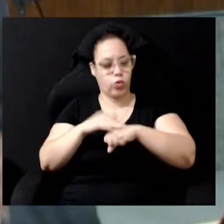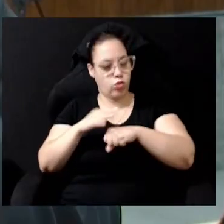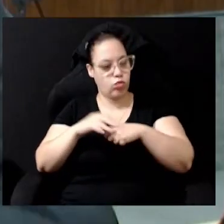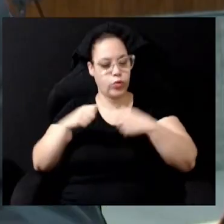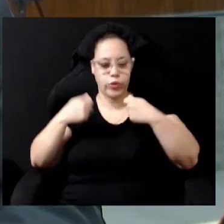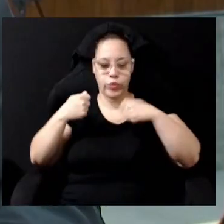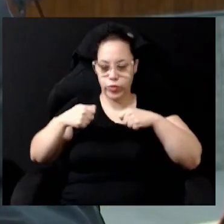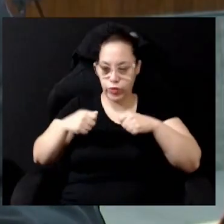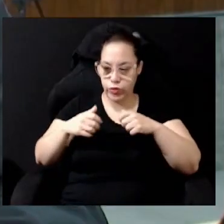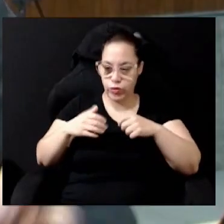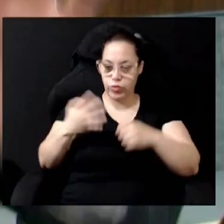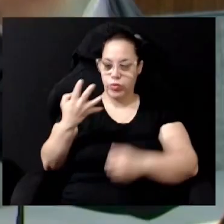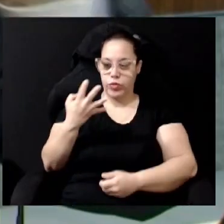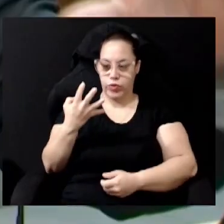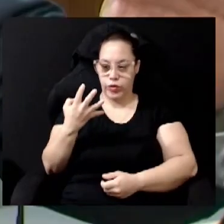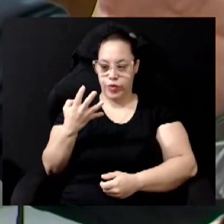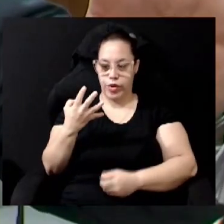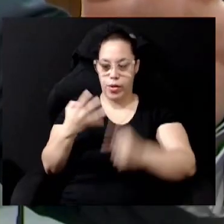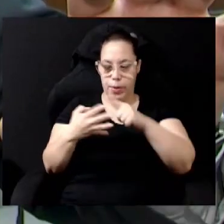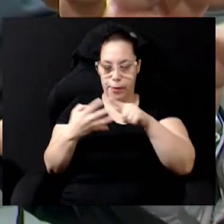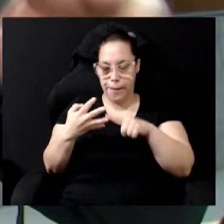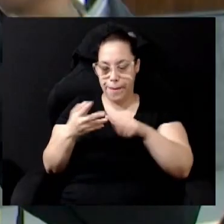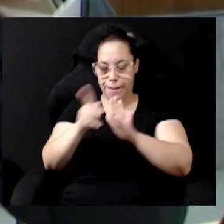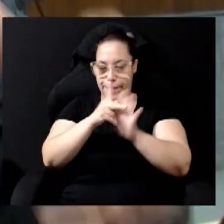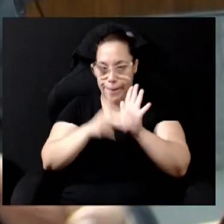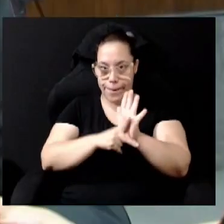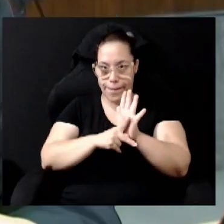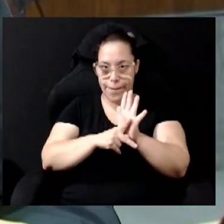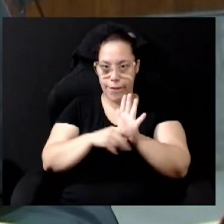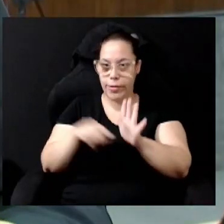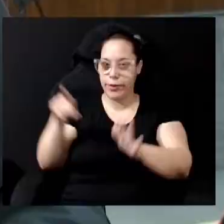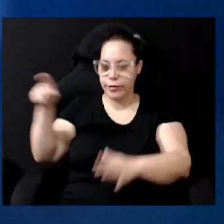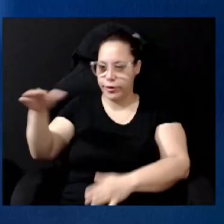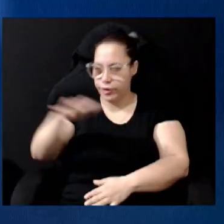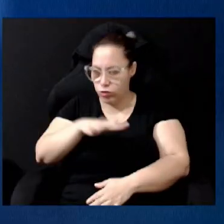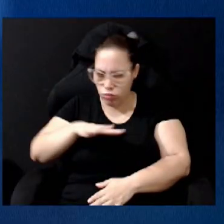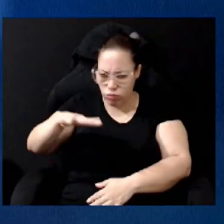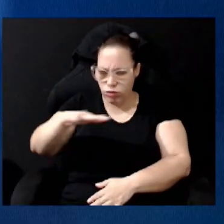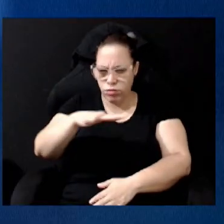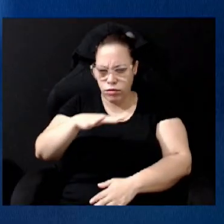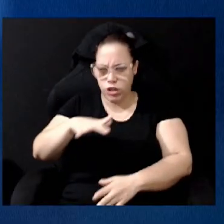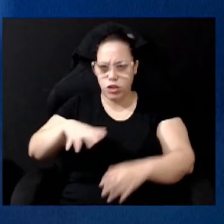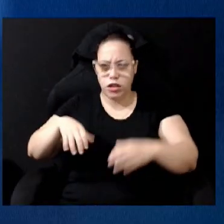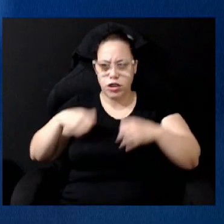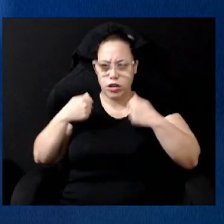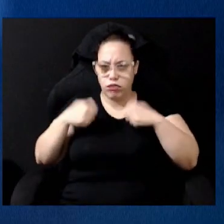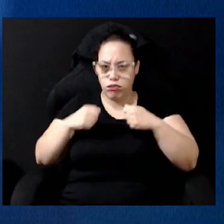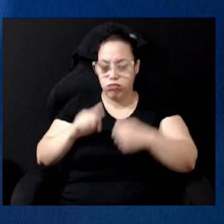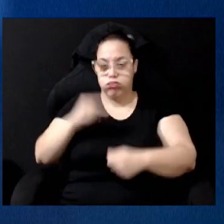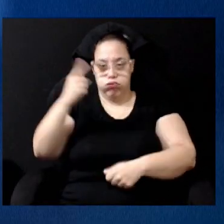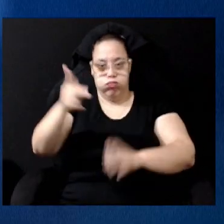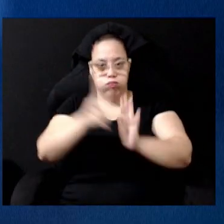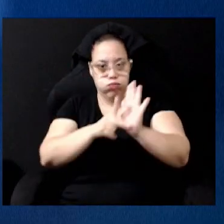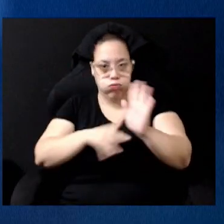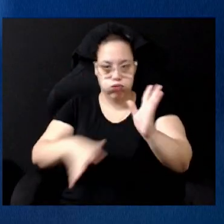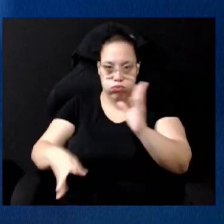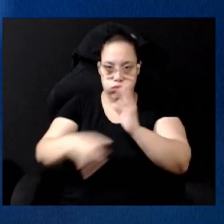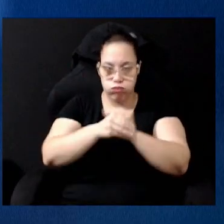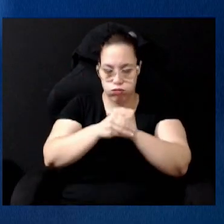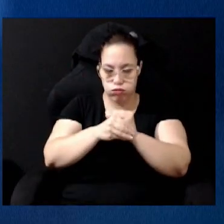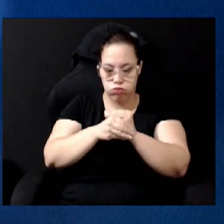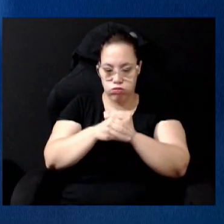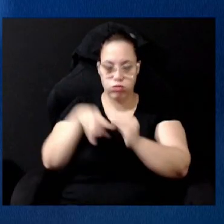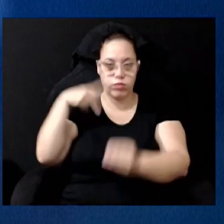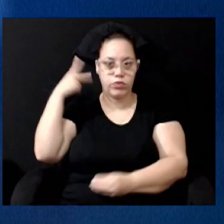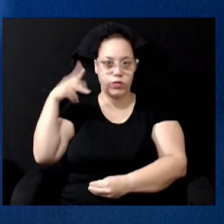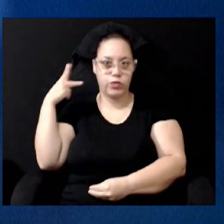4 mãos deste projeto, lá na região, que demanda muita energia. Outro projeto complementar do parlamentar é o de